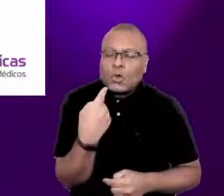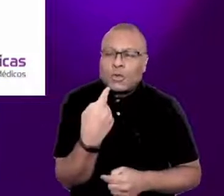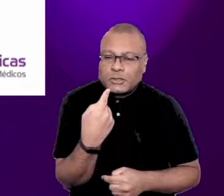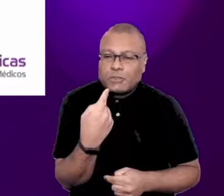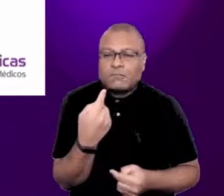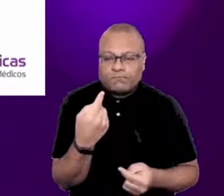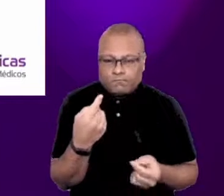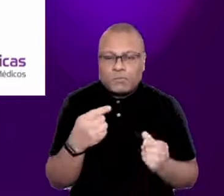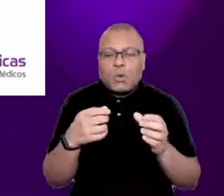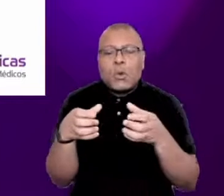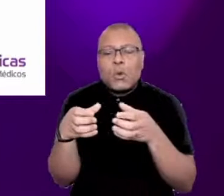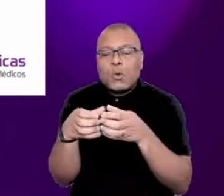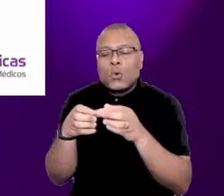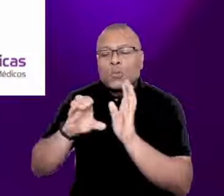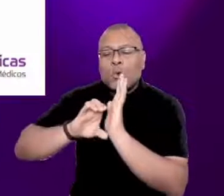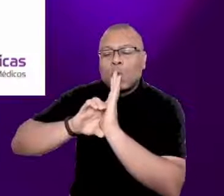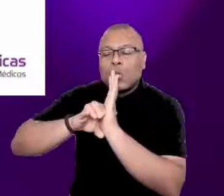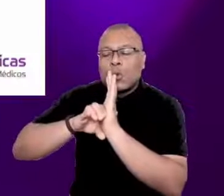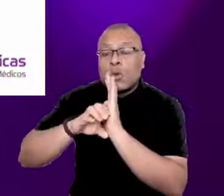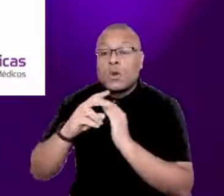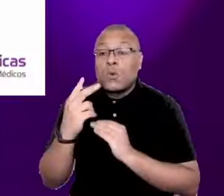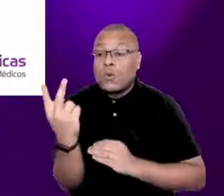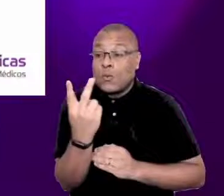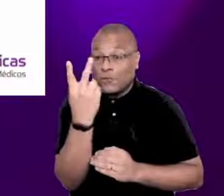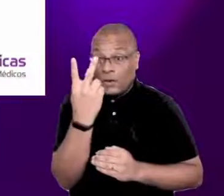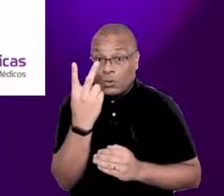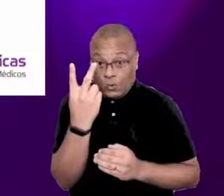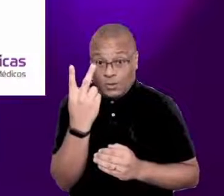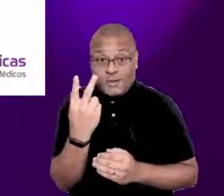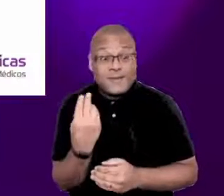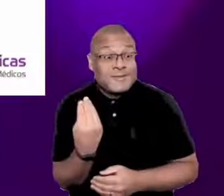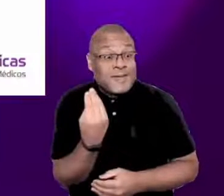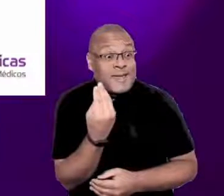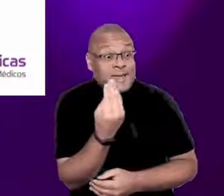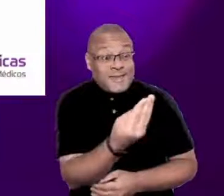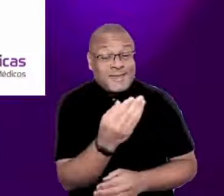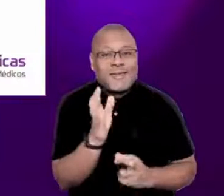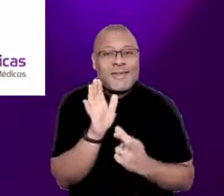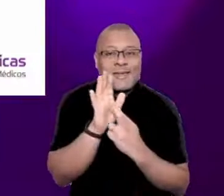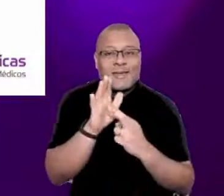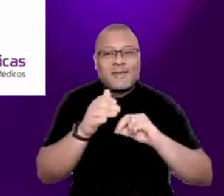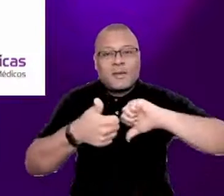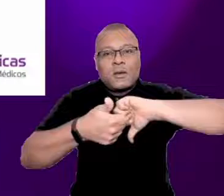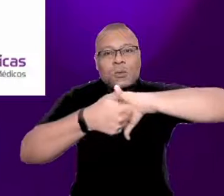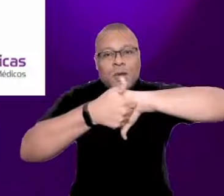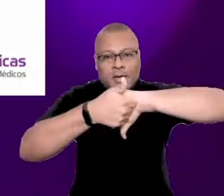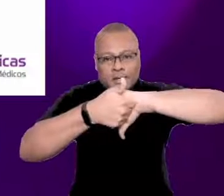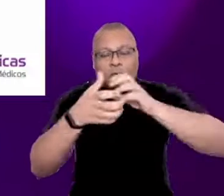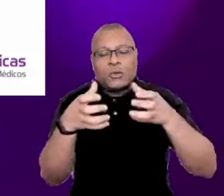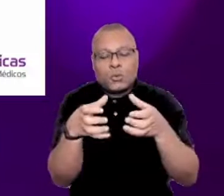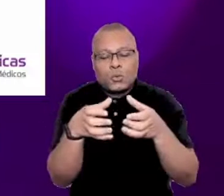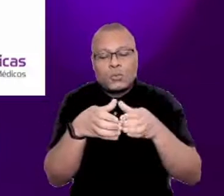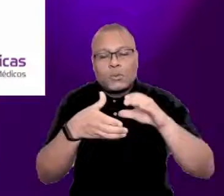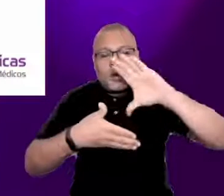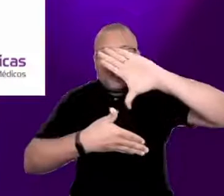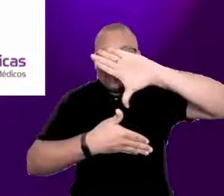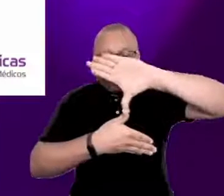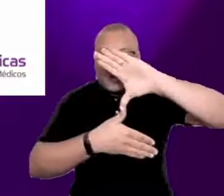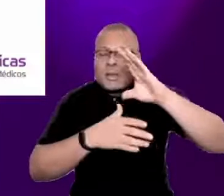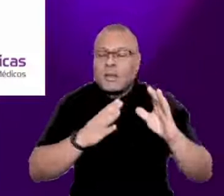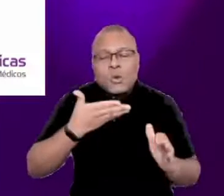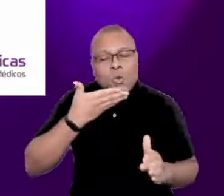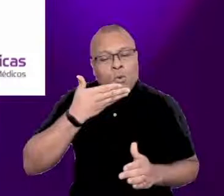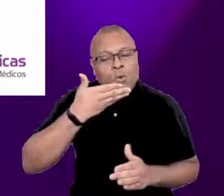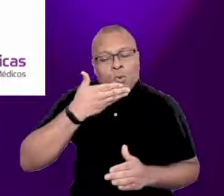nosso conceito e com a entrega de valor que a gente quer para a Américas, então, dentro do conceito de qualidade plena, onde a gente entrega o